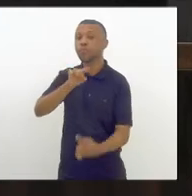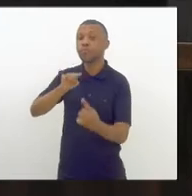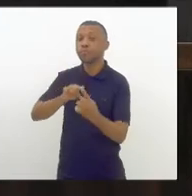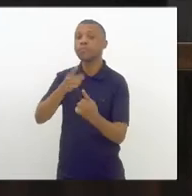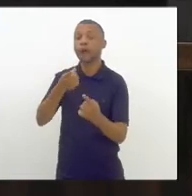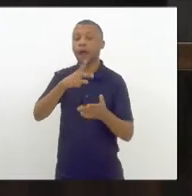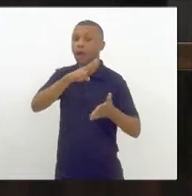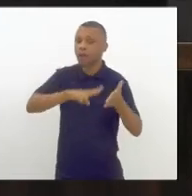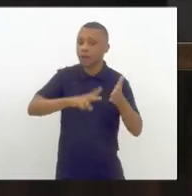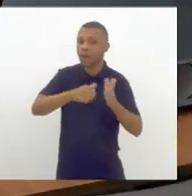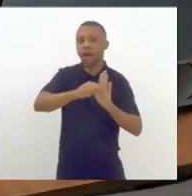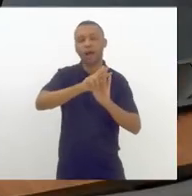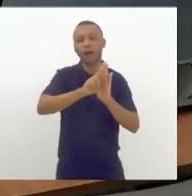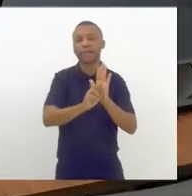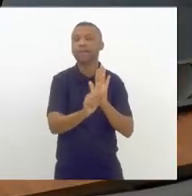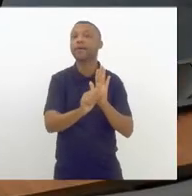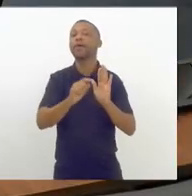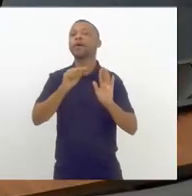anterior